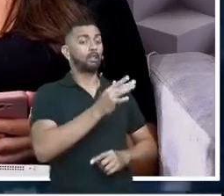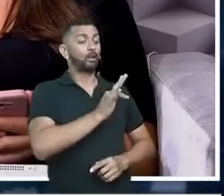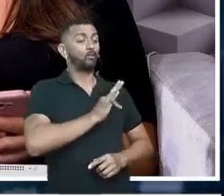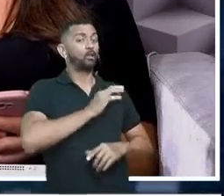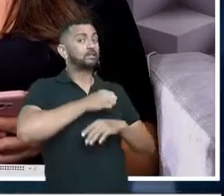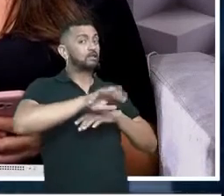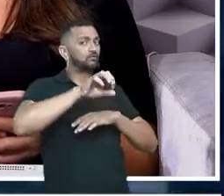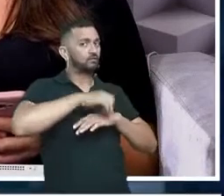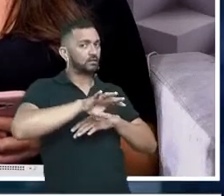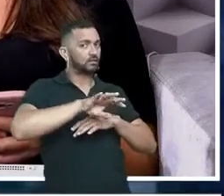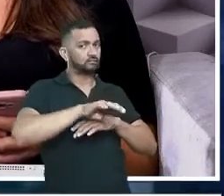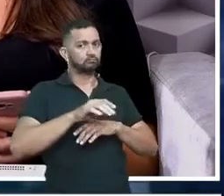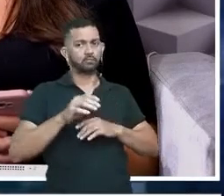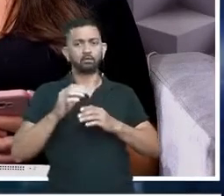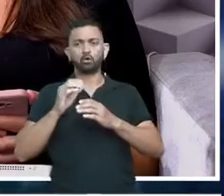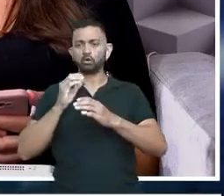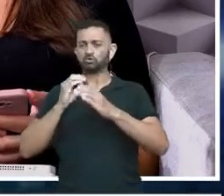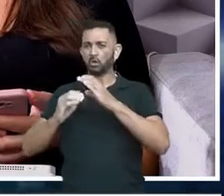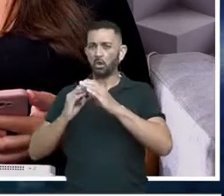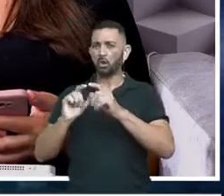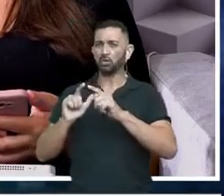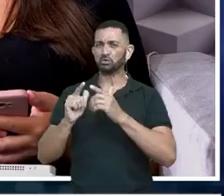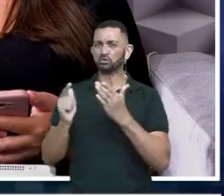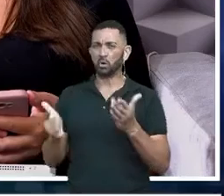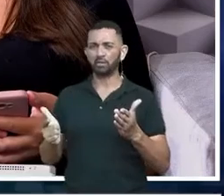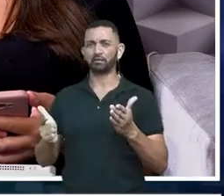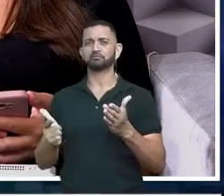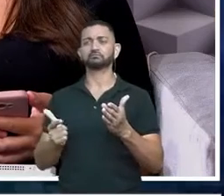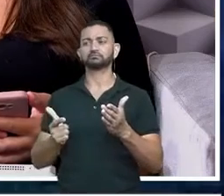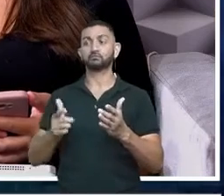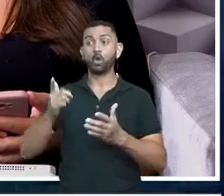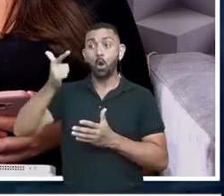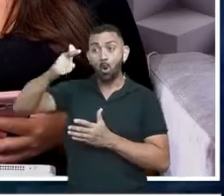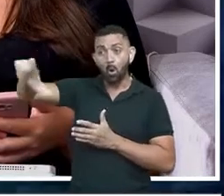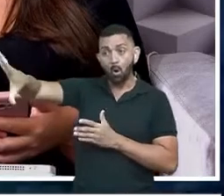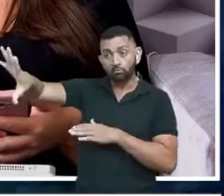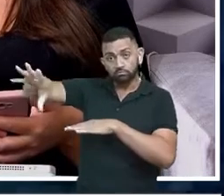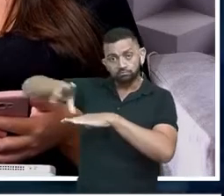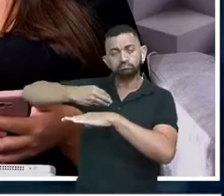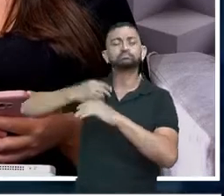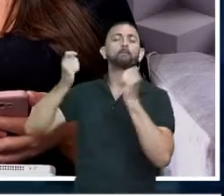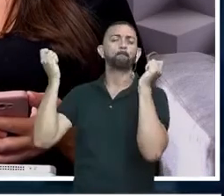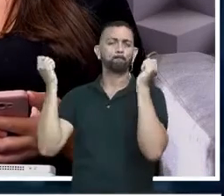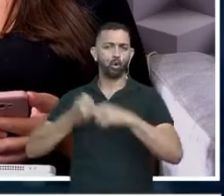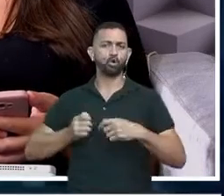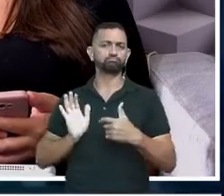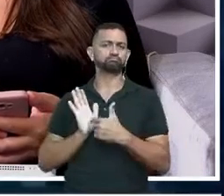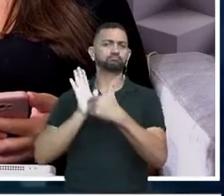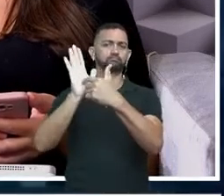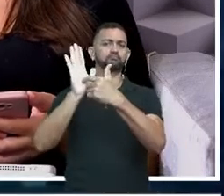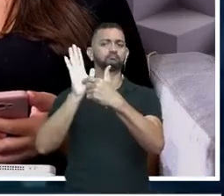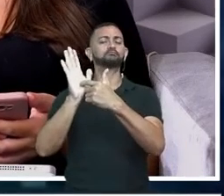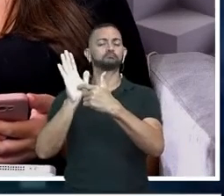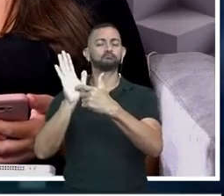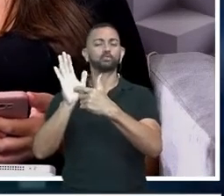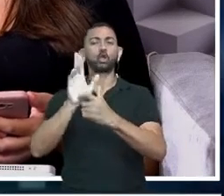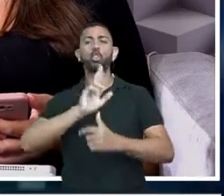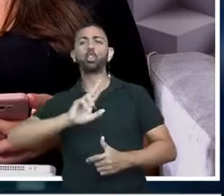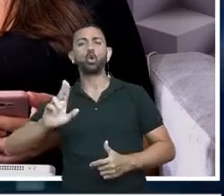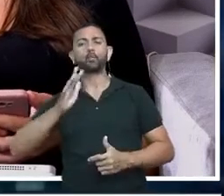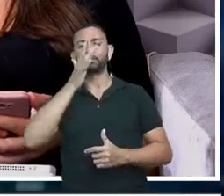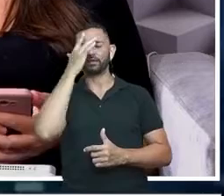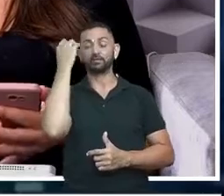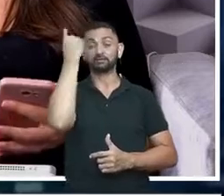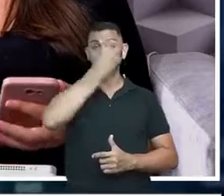trabalho da polícia na divulgação não da Imprensa sempre que a nossa fonte for outra e não a polícia a gente pode trazer a